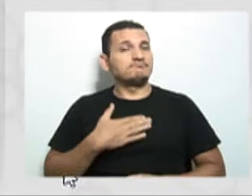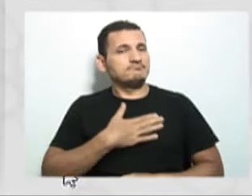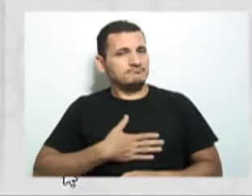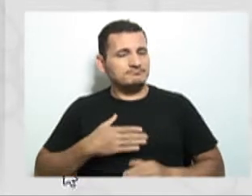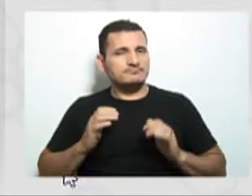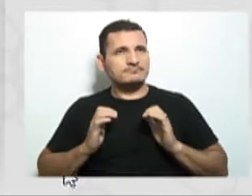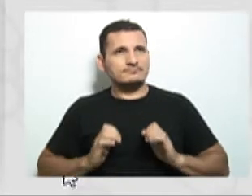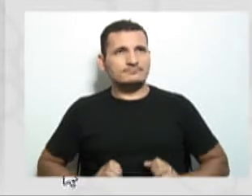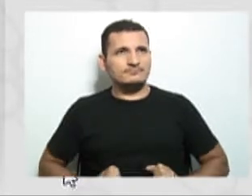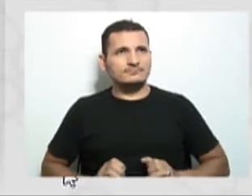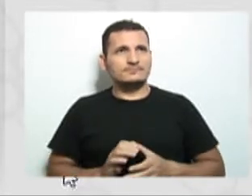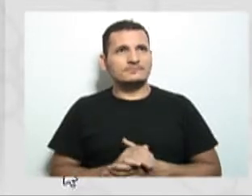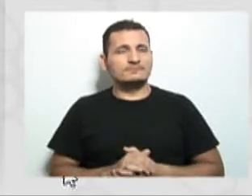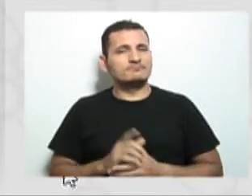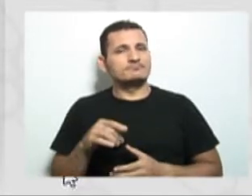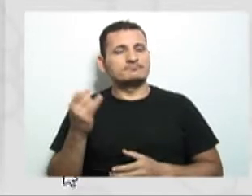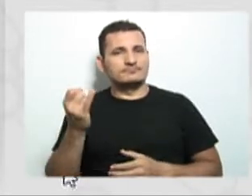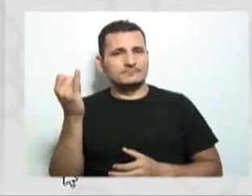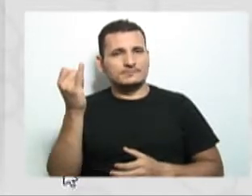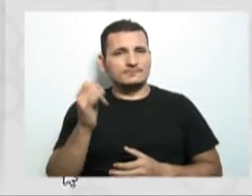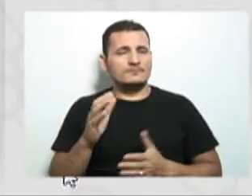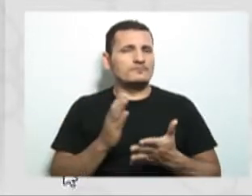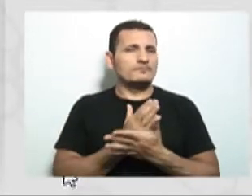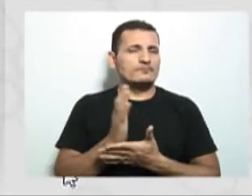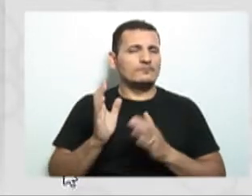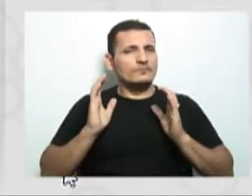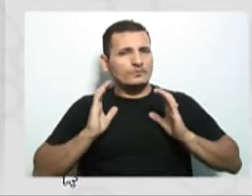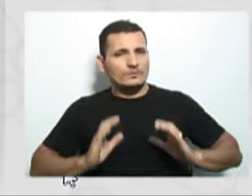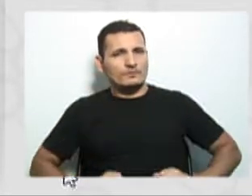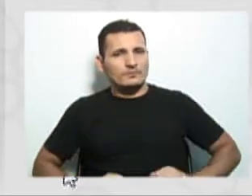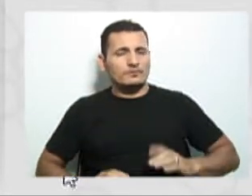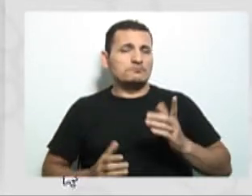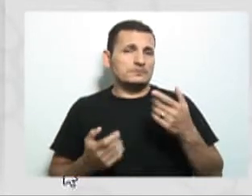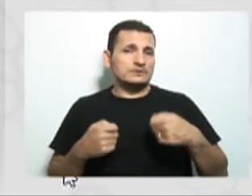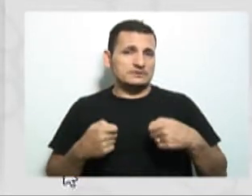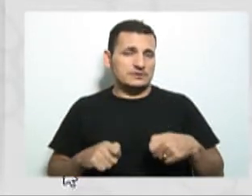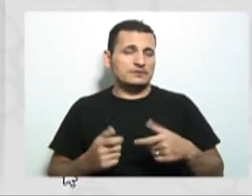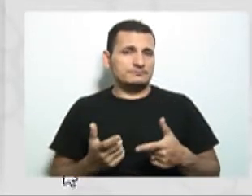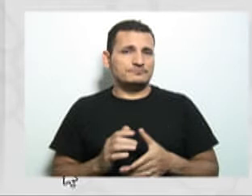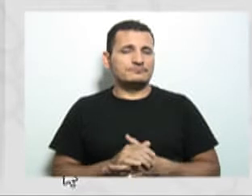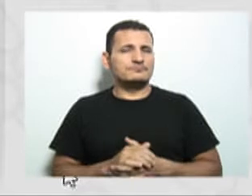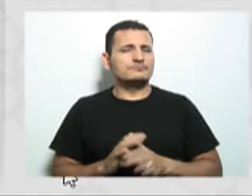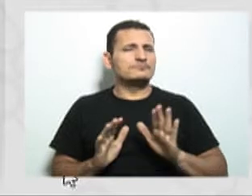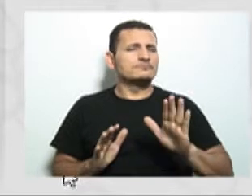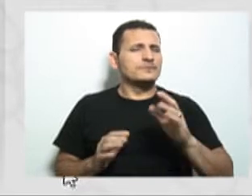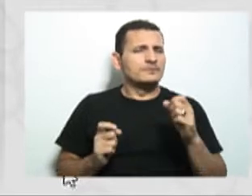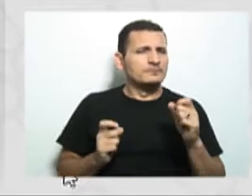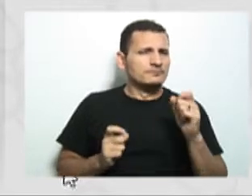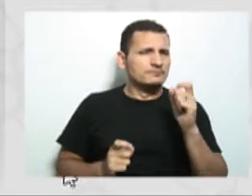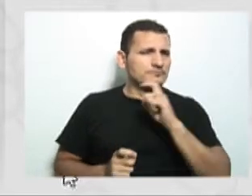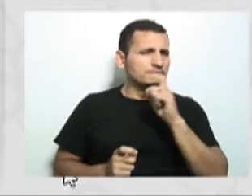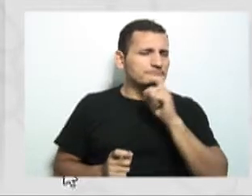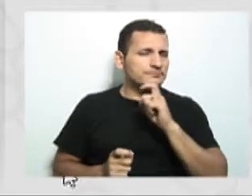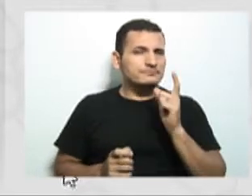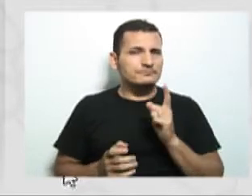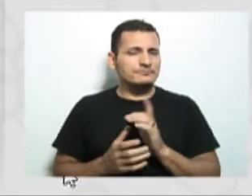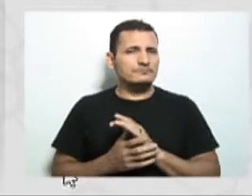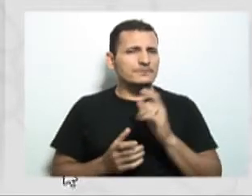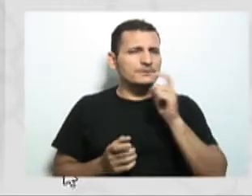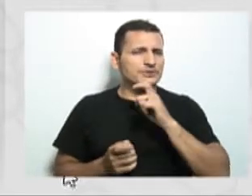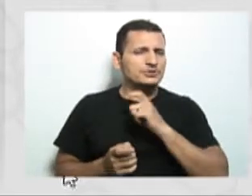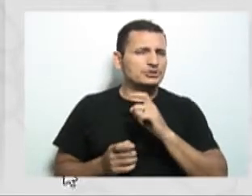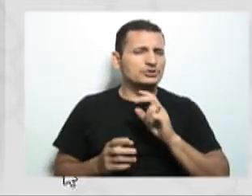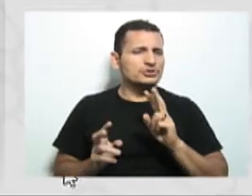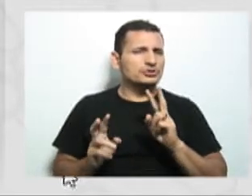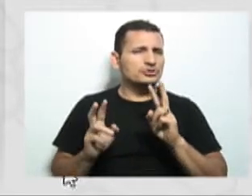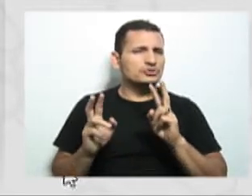Pois é, eu também, hein? Fundamental. Alguns comportamentos, então, são necessários. Mentir sobre os benefícios